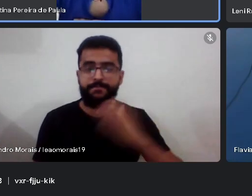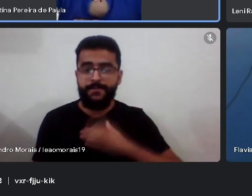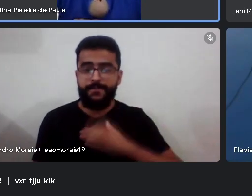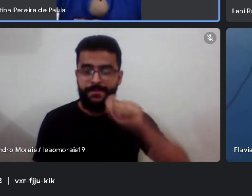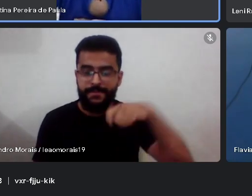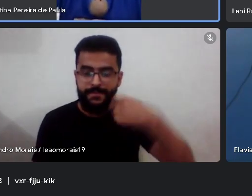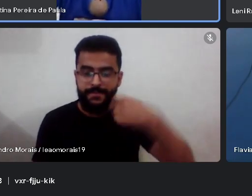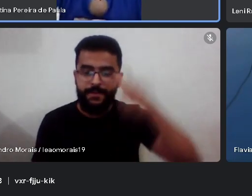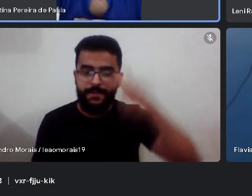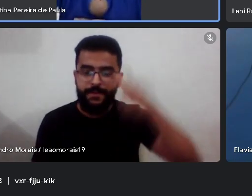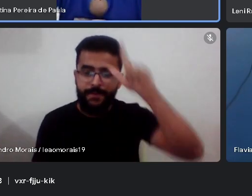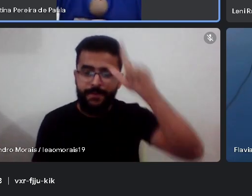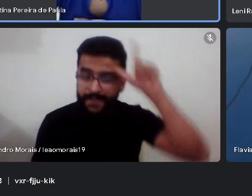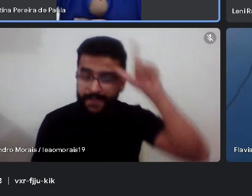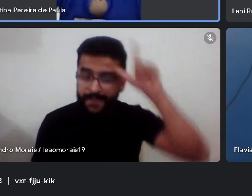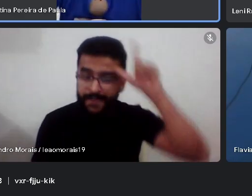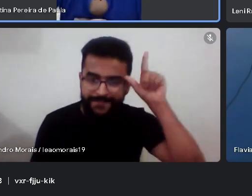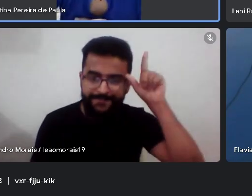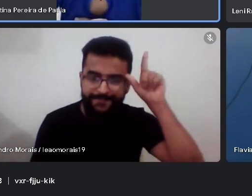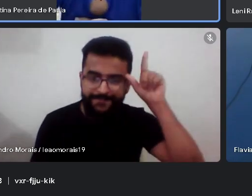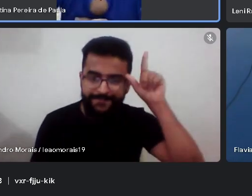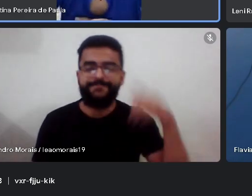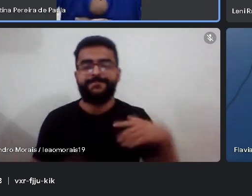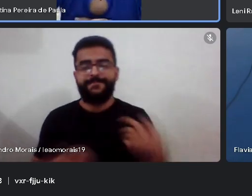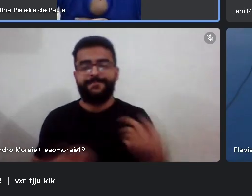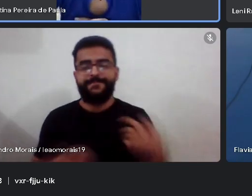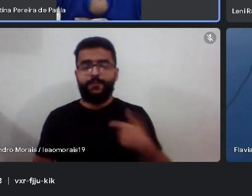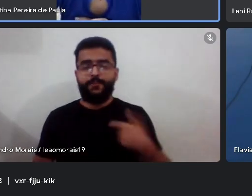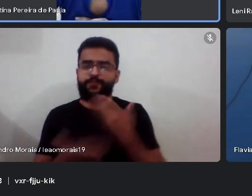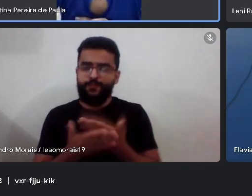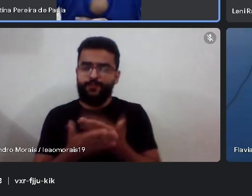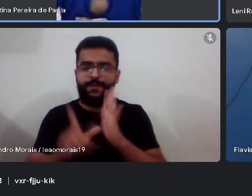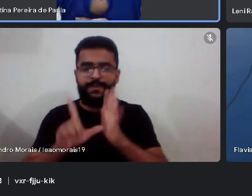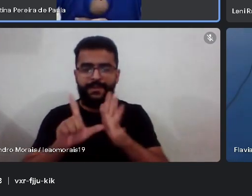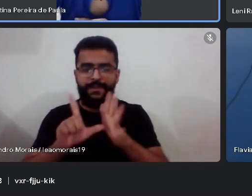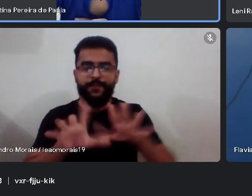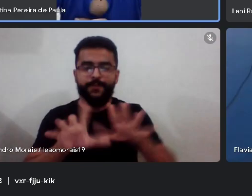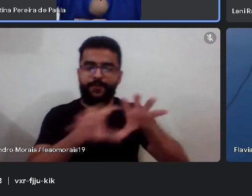O meu nome é Leandro e esse é o meu sinal.